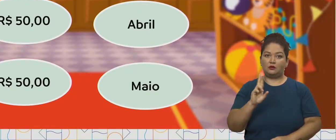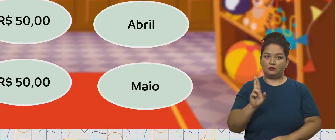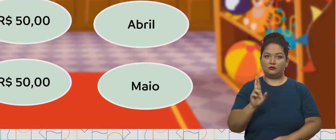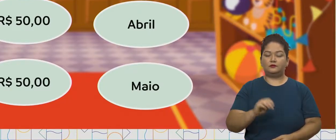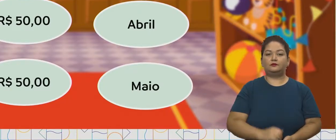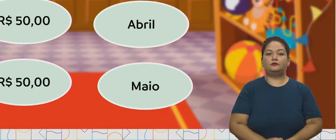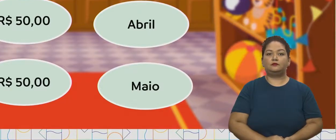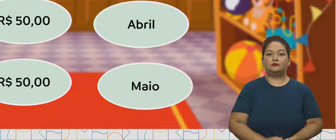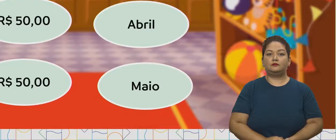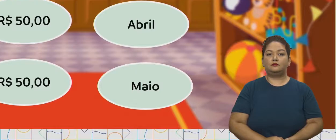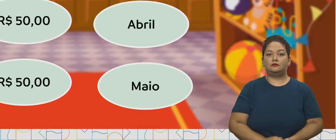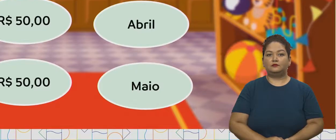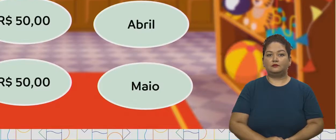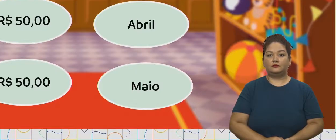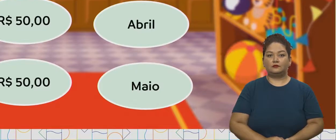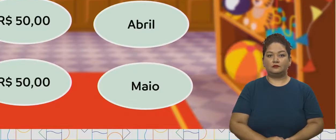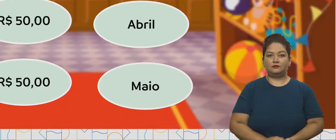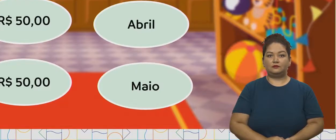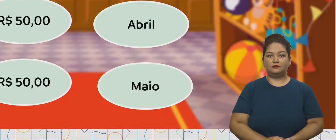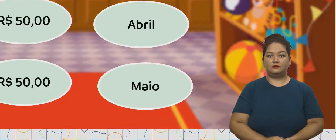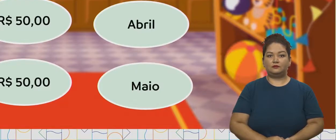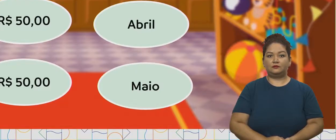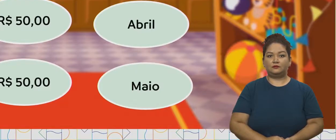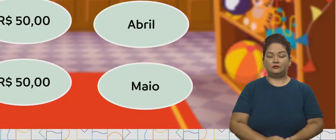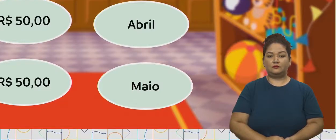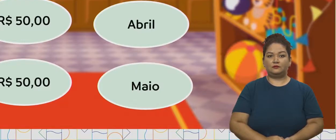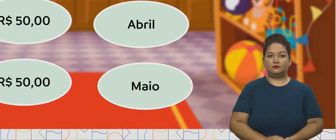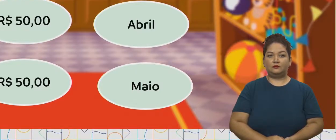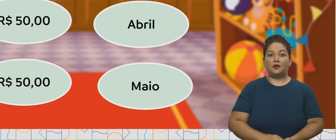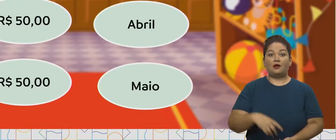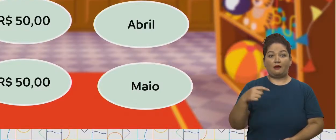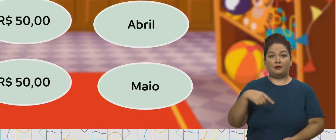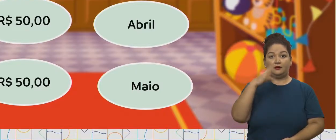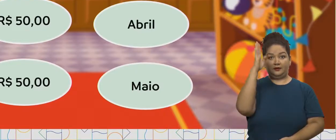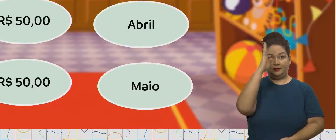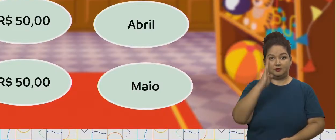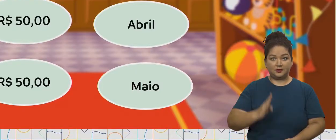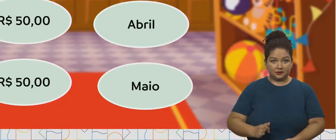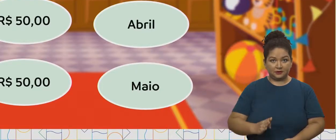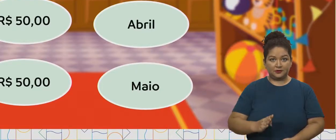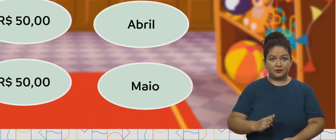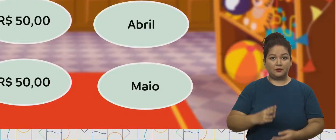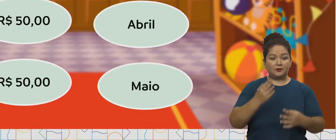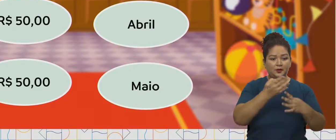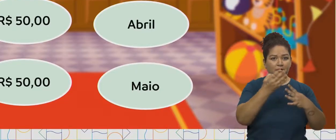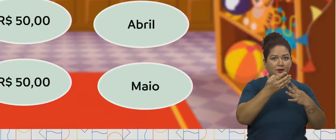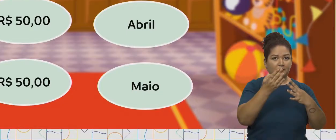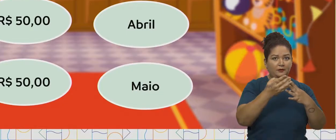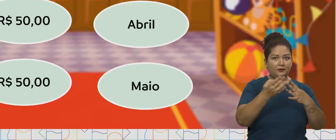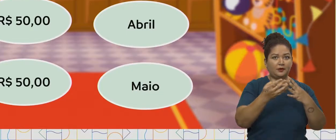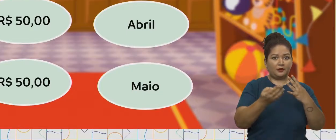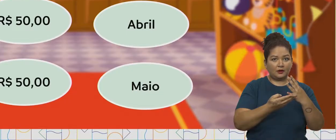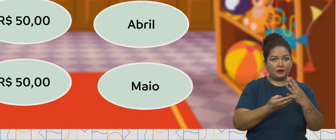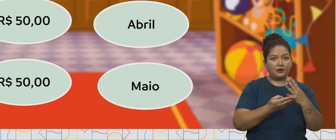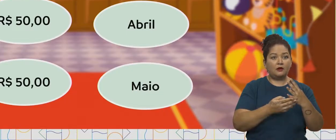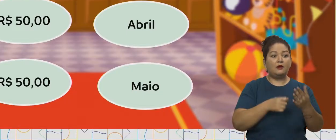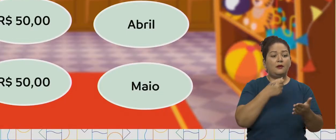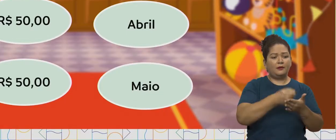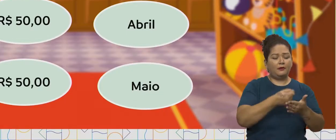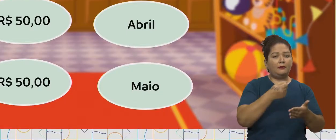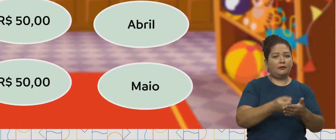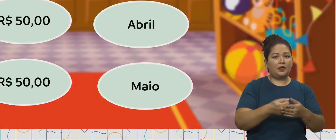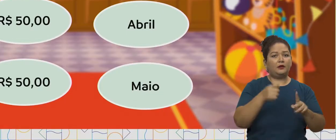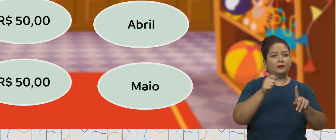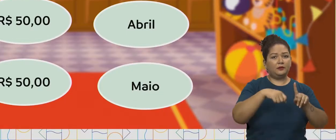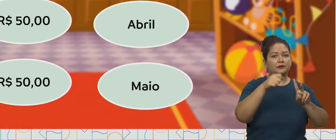Brasil, quando eles são parcelados, eles são pagos de mês em mês, isto é, se foi comprado no mês de janeiro